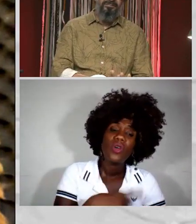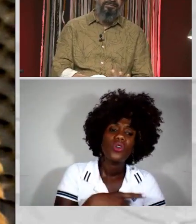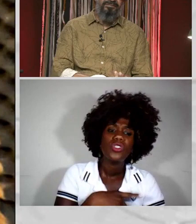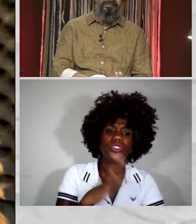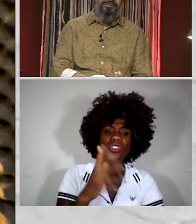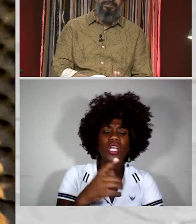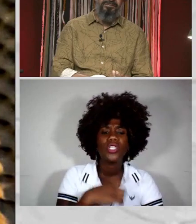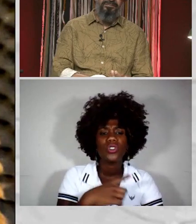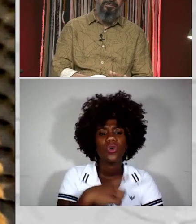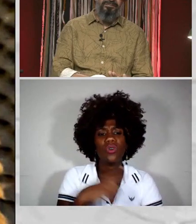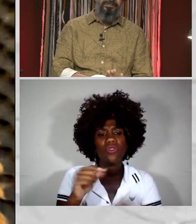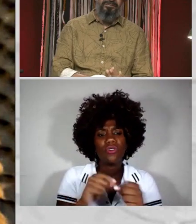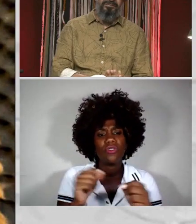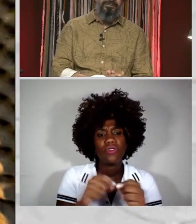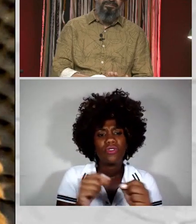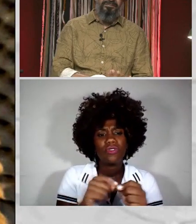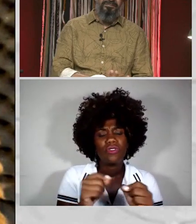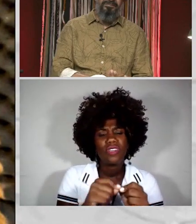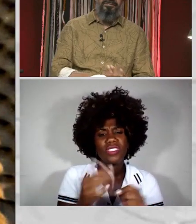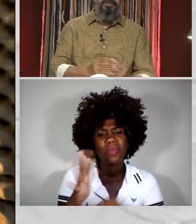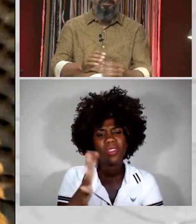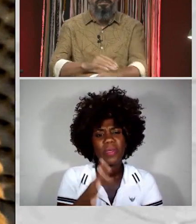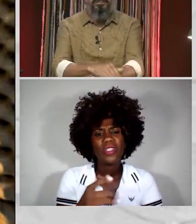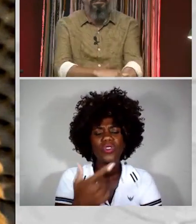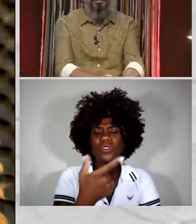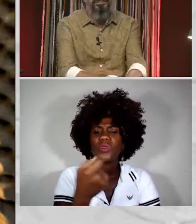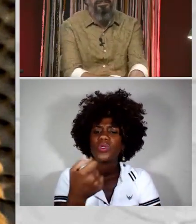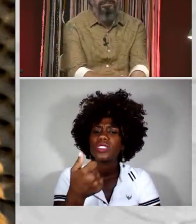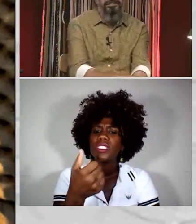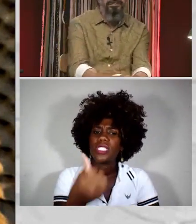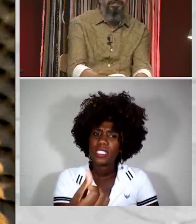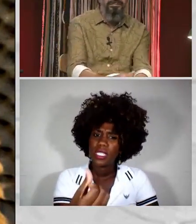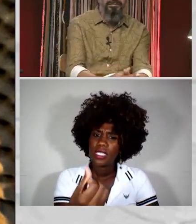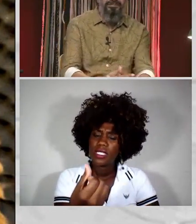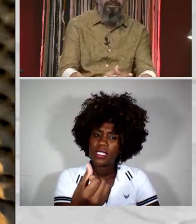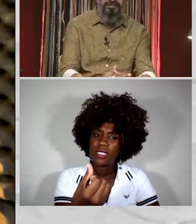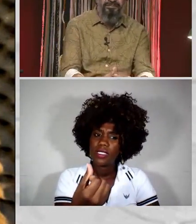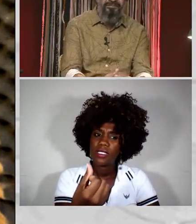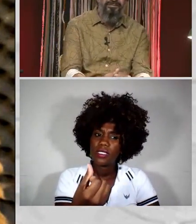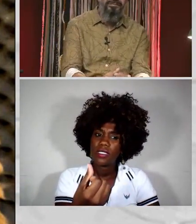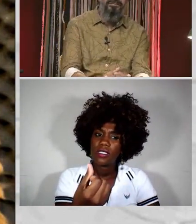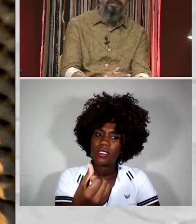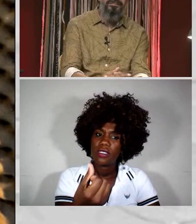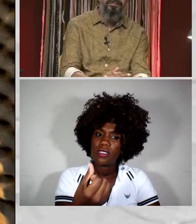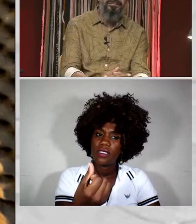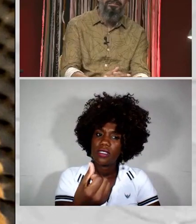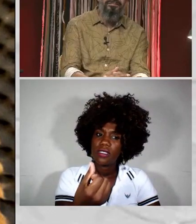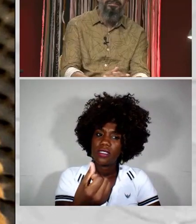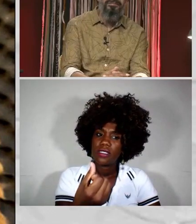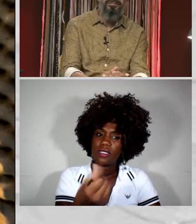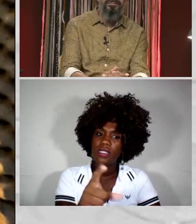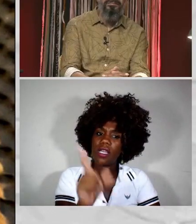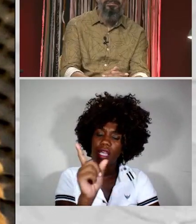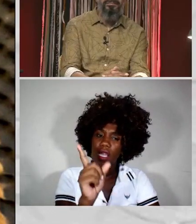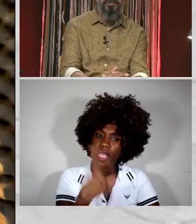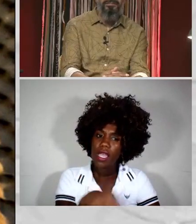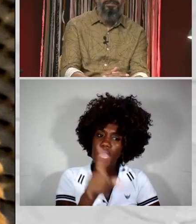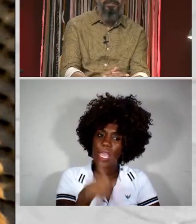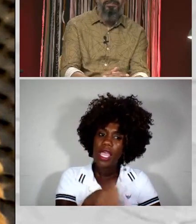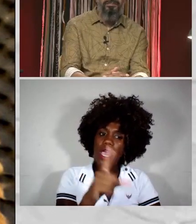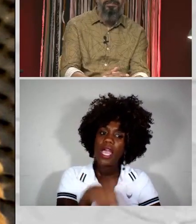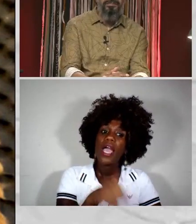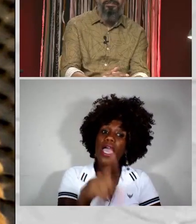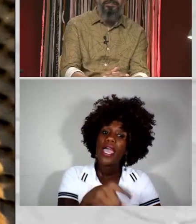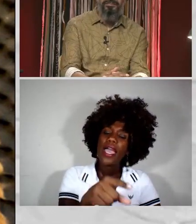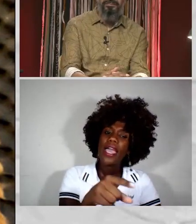um disco desde 2016, que é um disco de comemoração dos